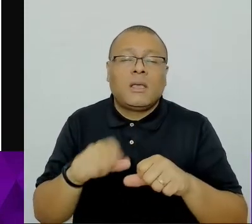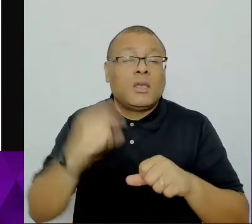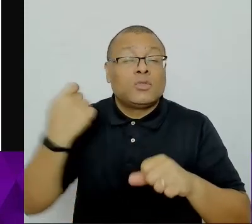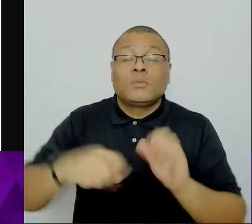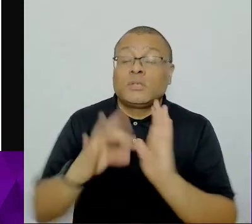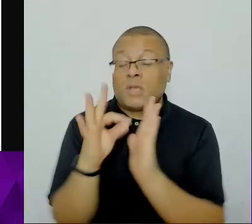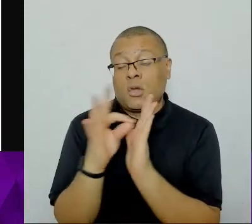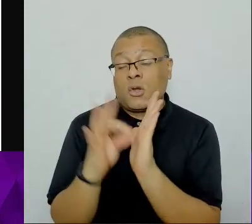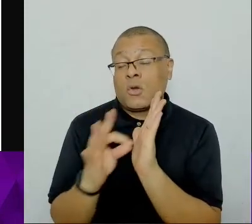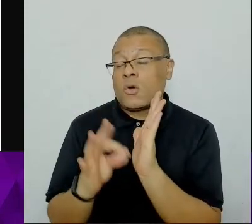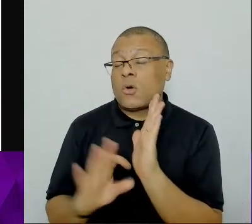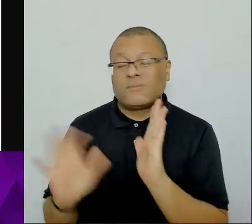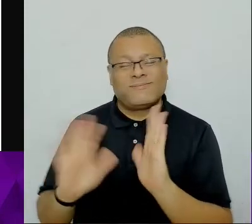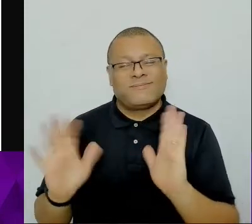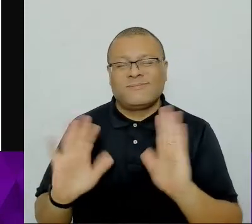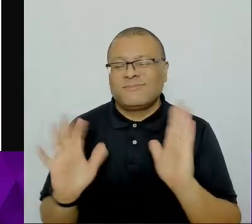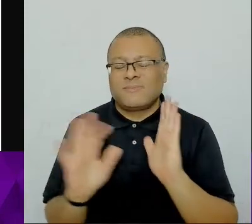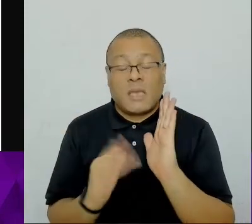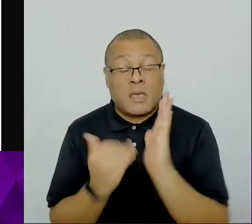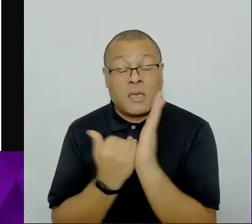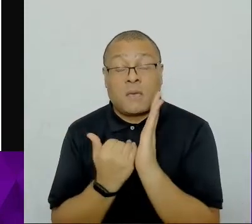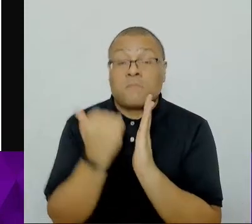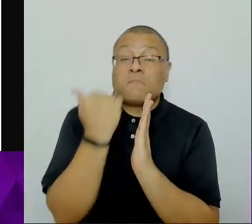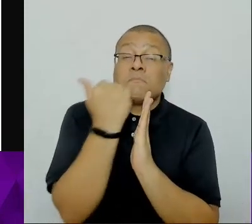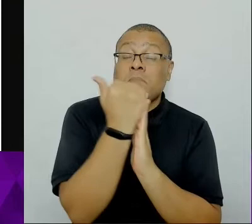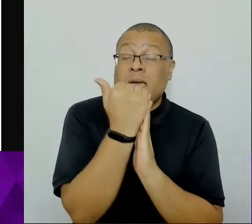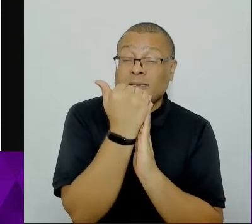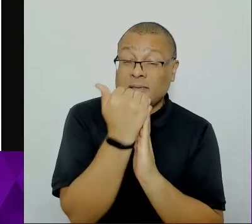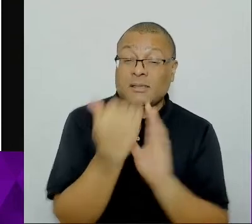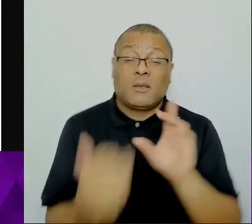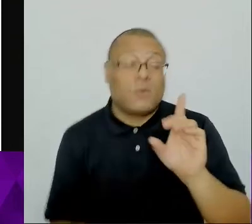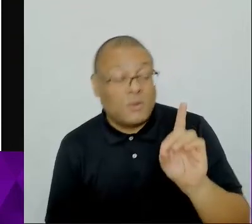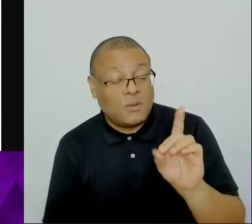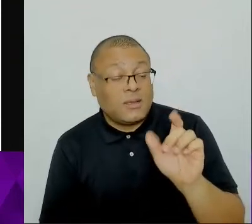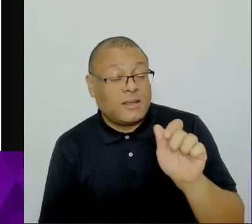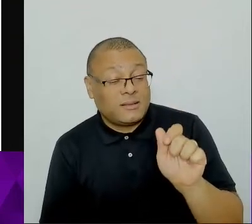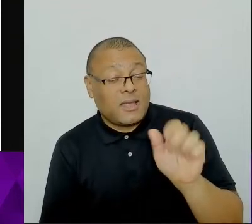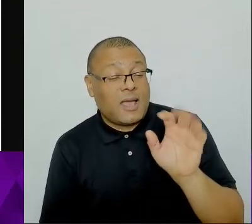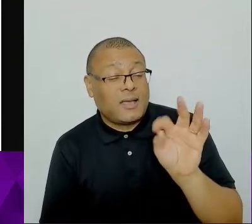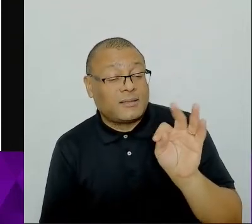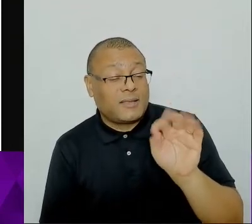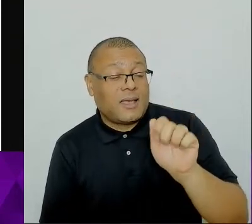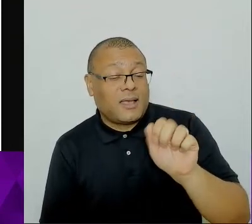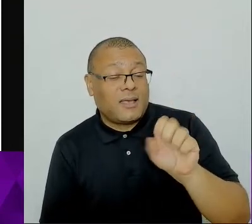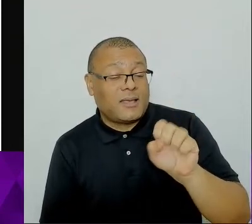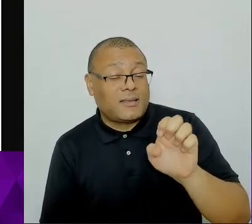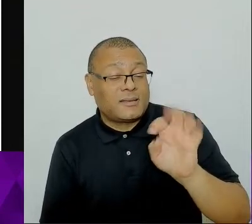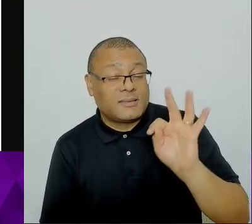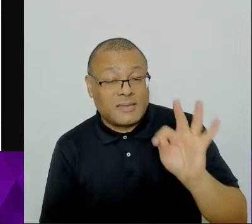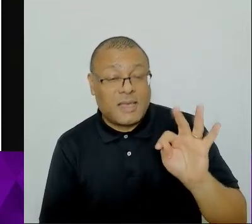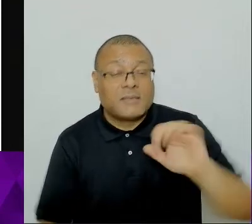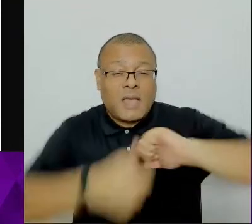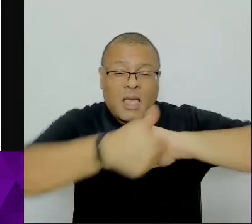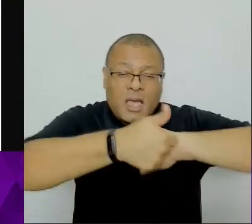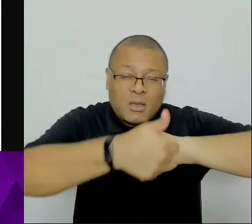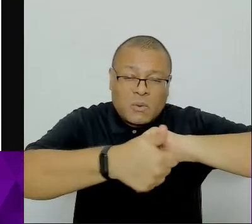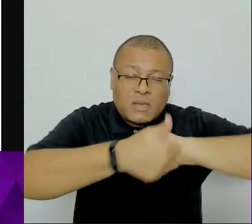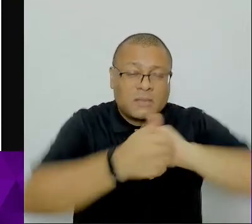tendo que se preocupar mais com o seu dataset, a qualidade do seu dataset, do que